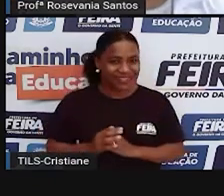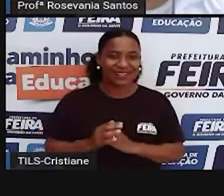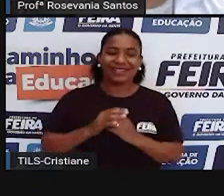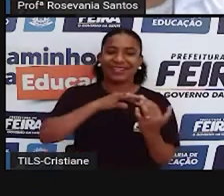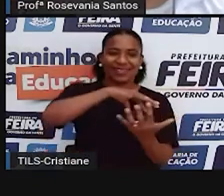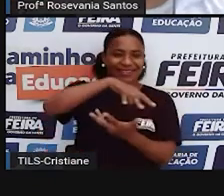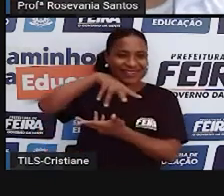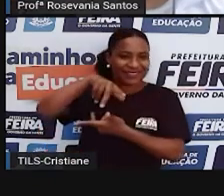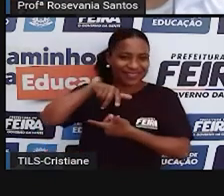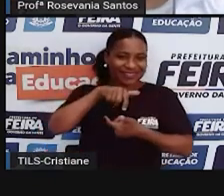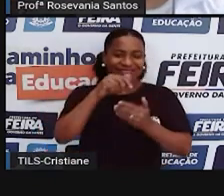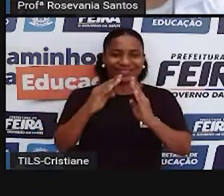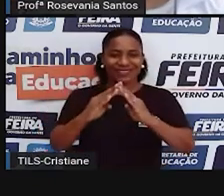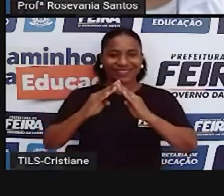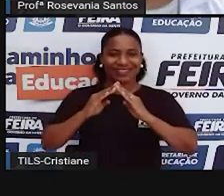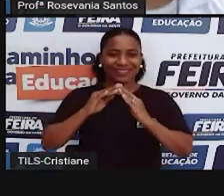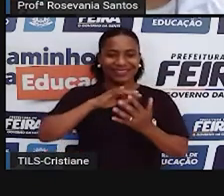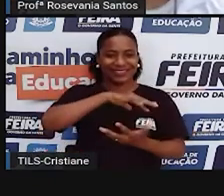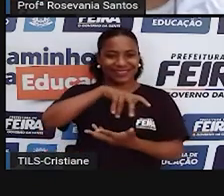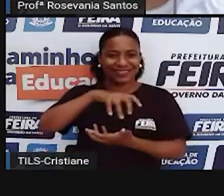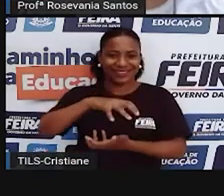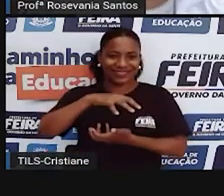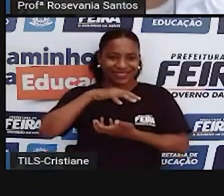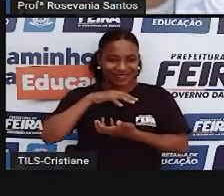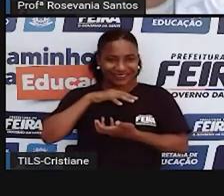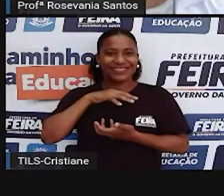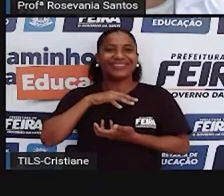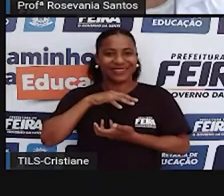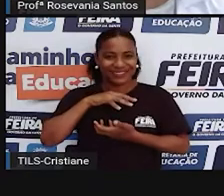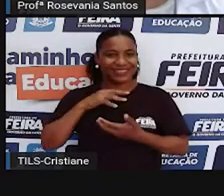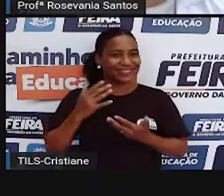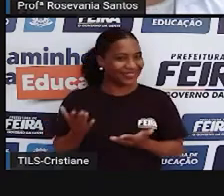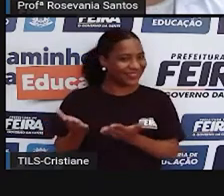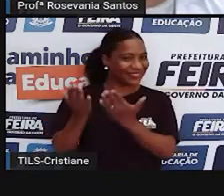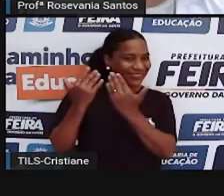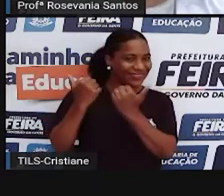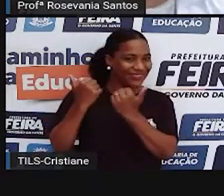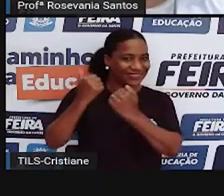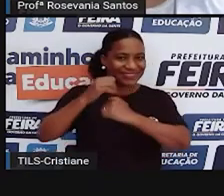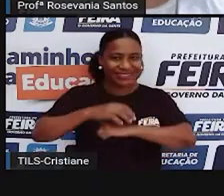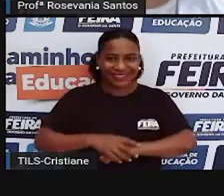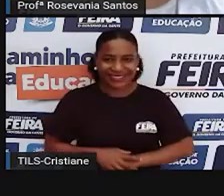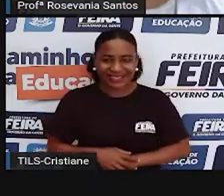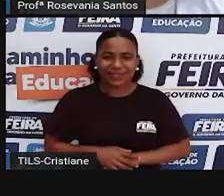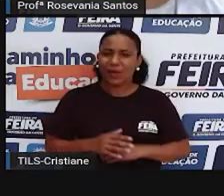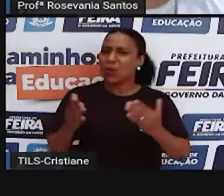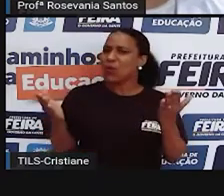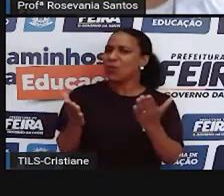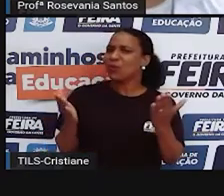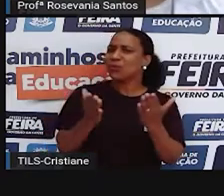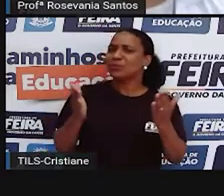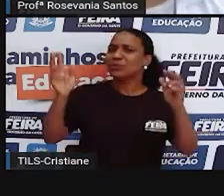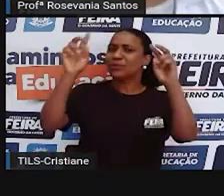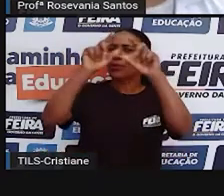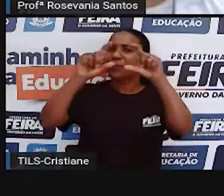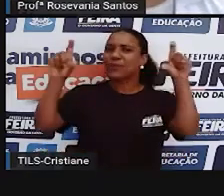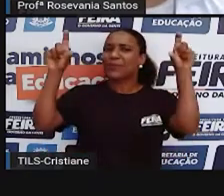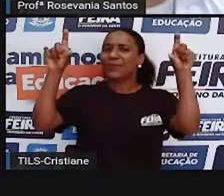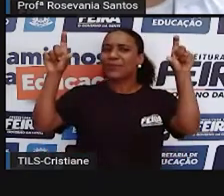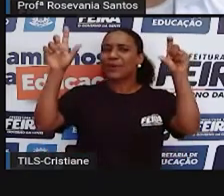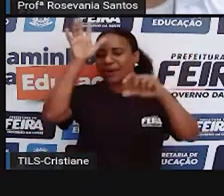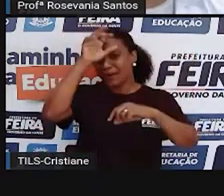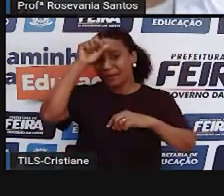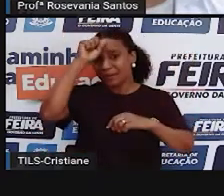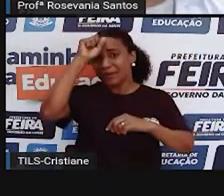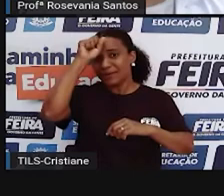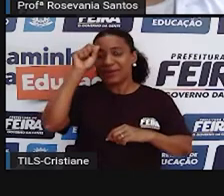nossa casa, nossa morada, né, no espaço. Então, vamos lá? Qual será, né, o tema da aula de hoje? Nós já falamos, né, de